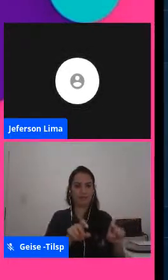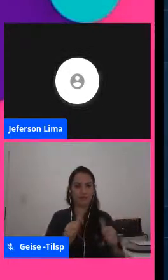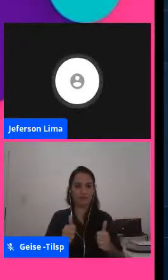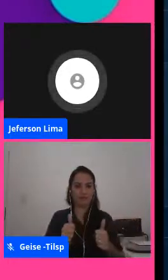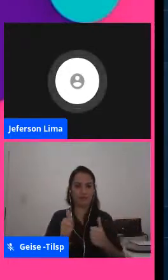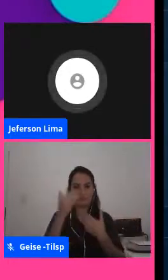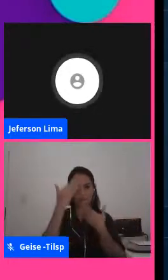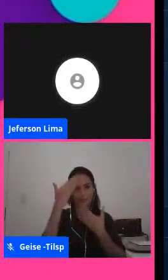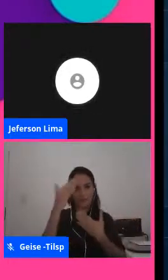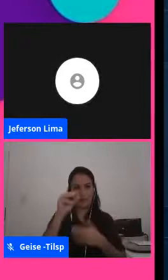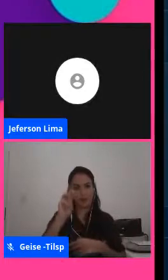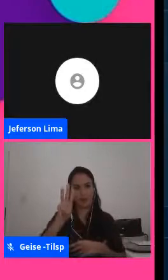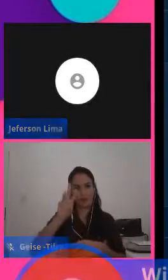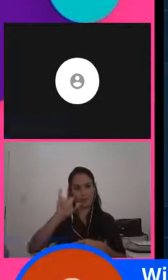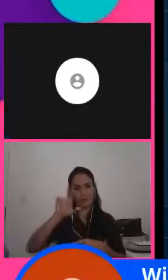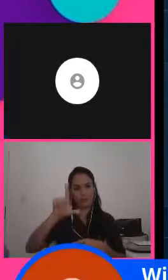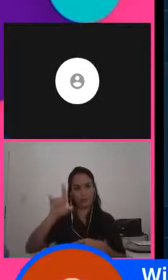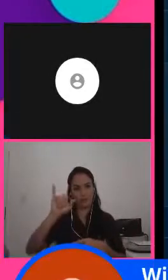Vamos lá.